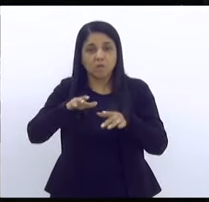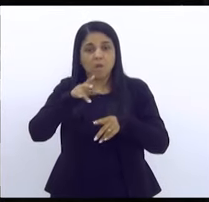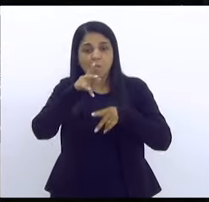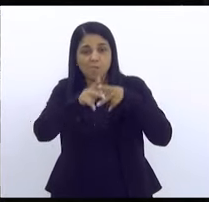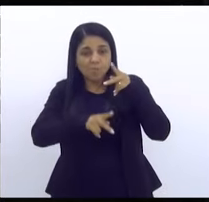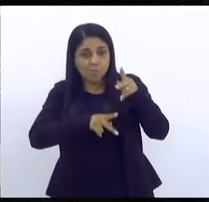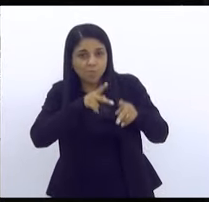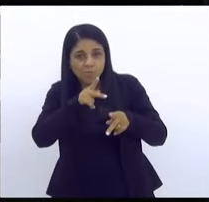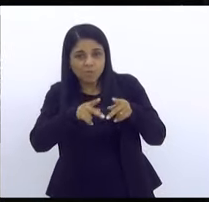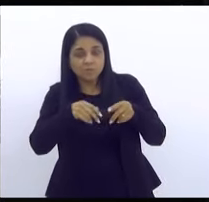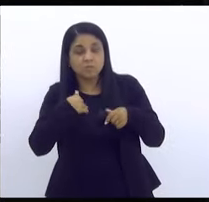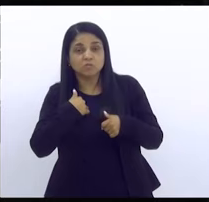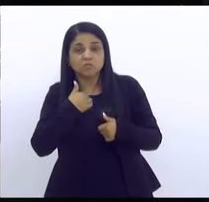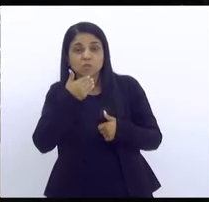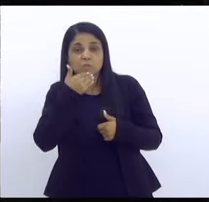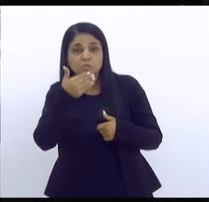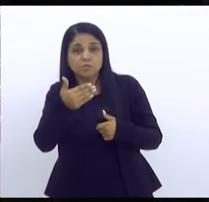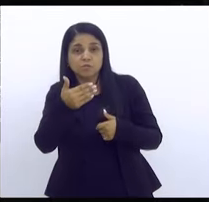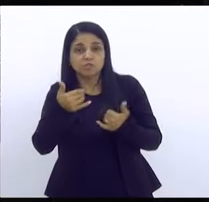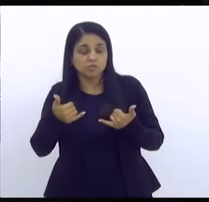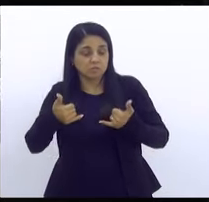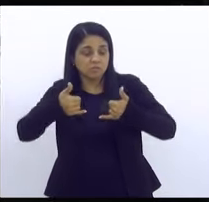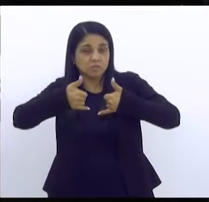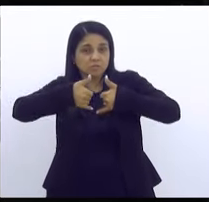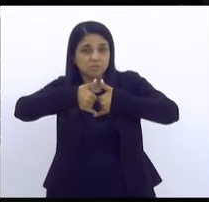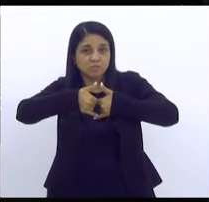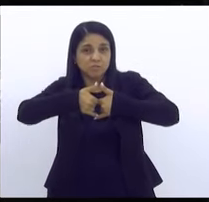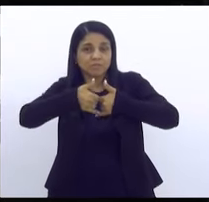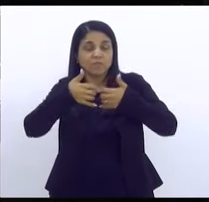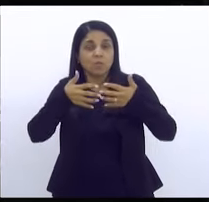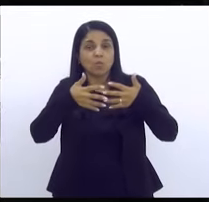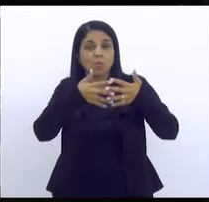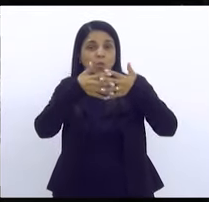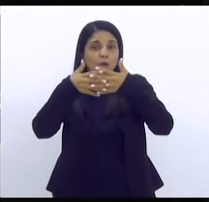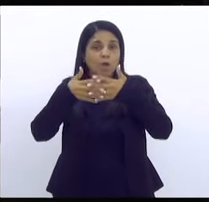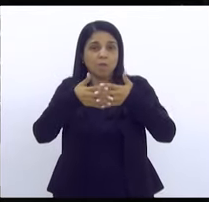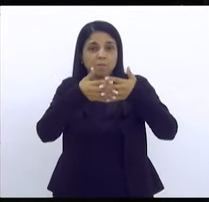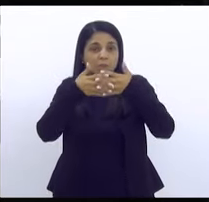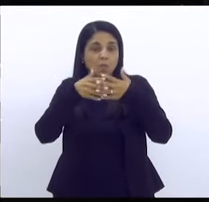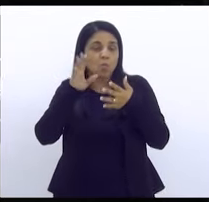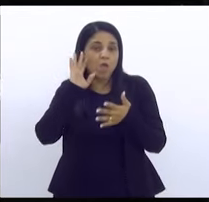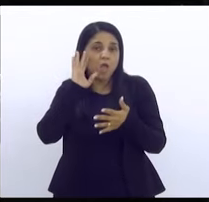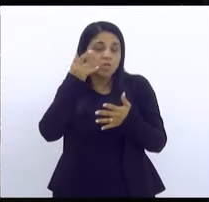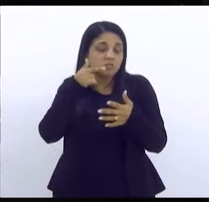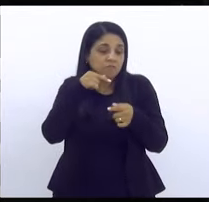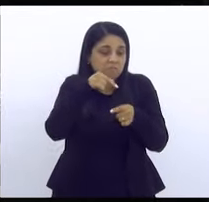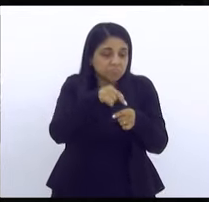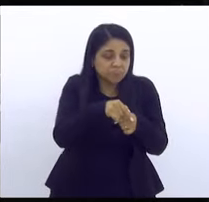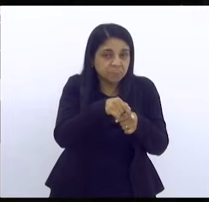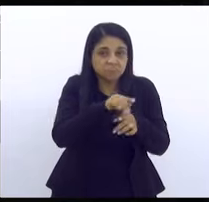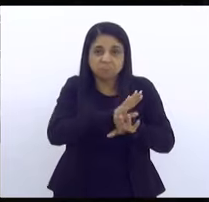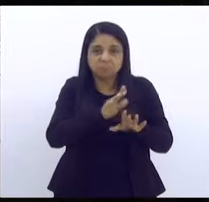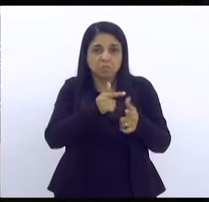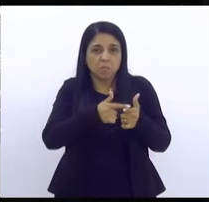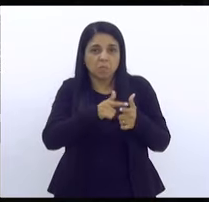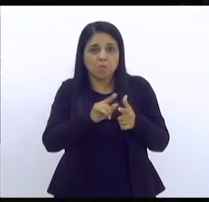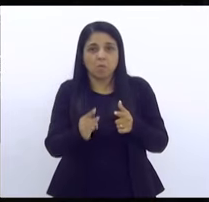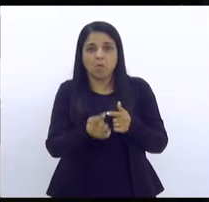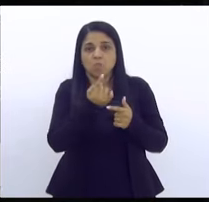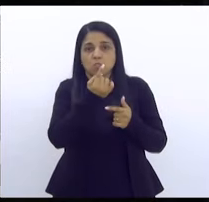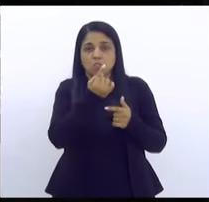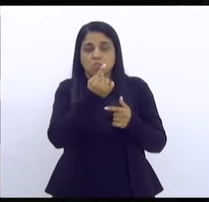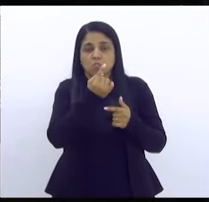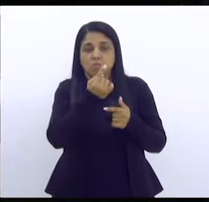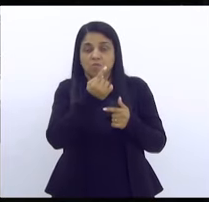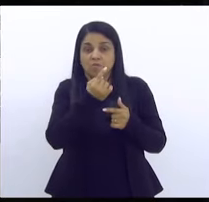que acionar o serviço, ia um caminhão para resolver pontualmente. O problema não foi um problema